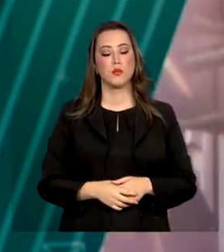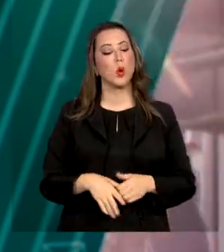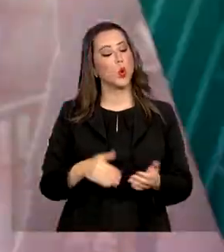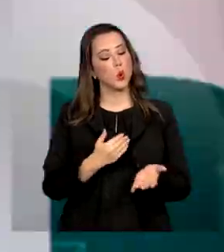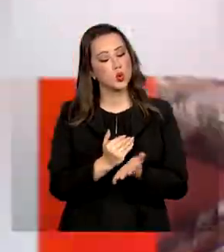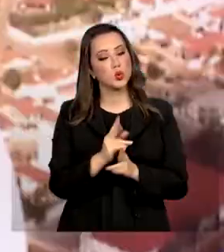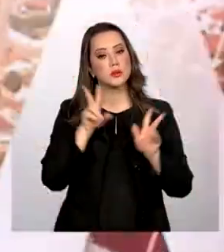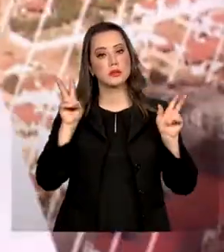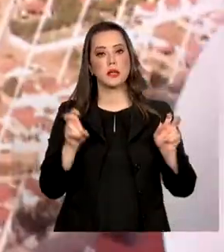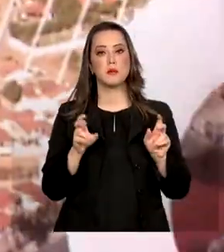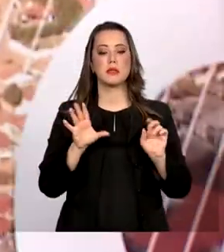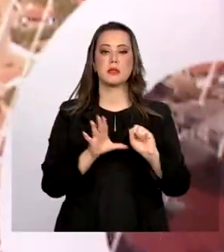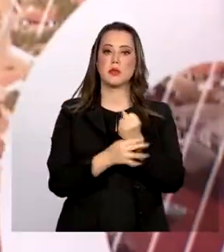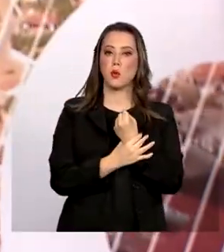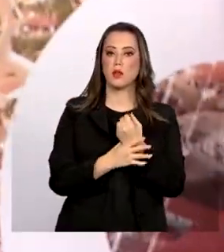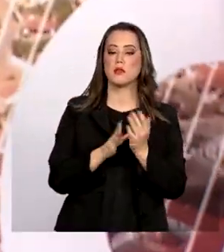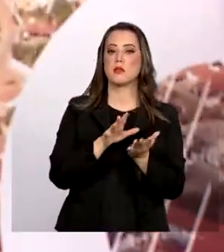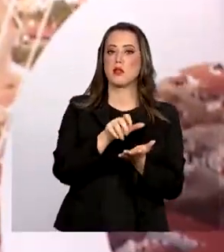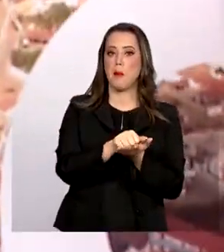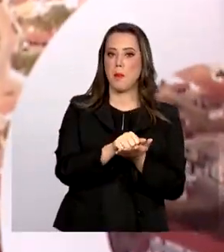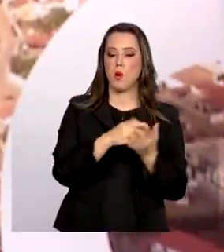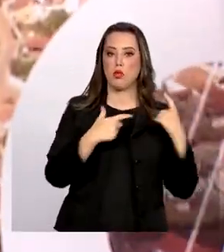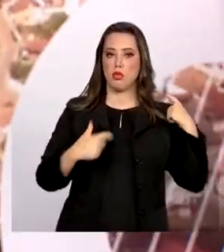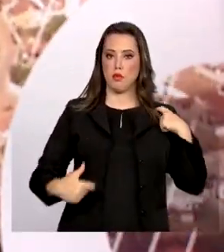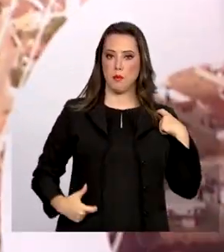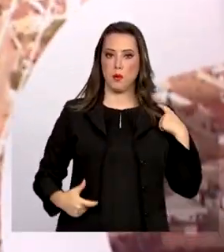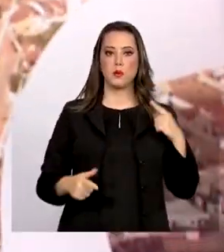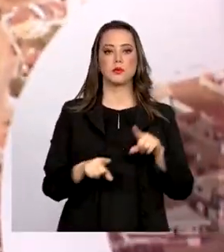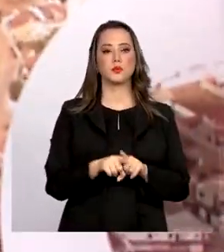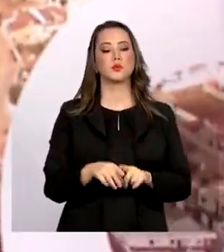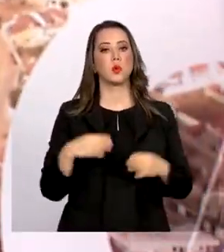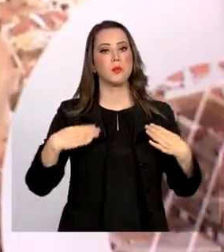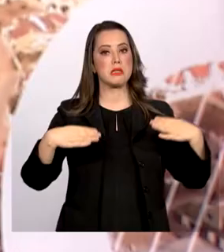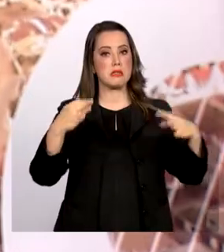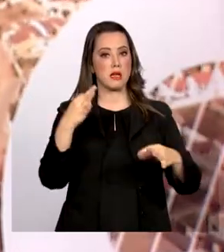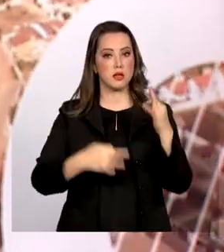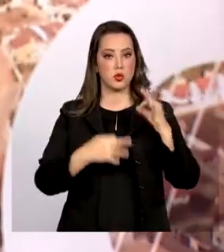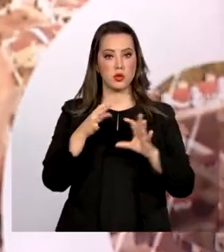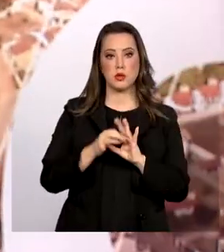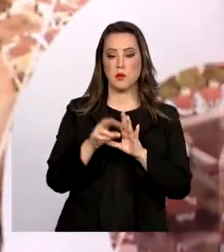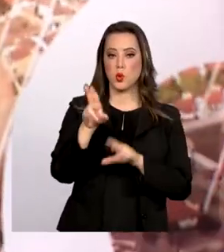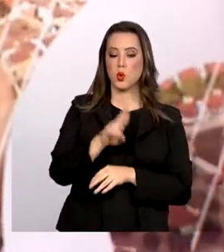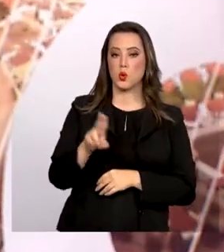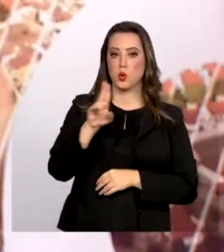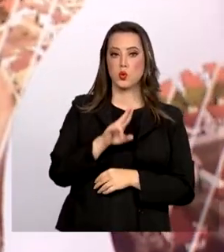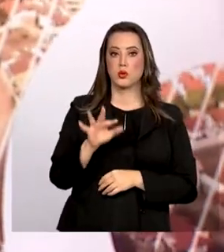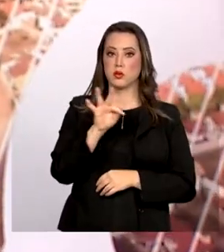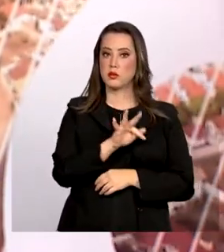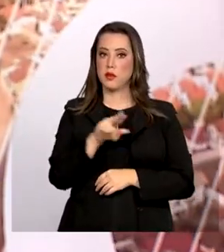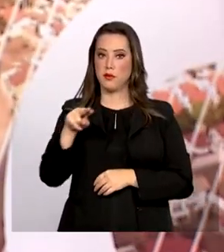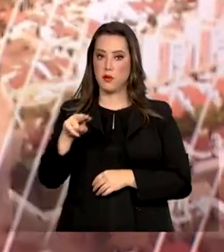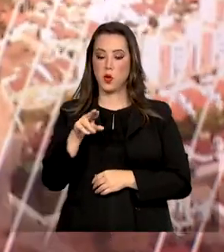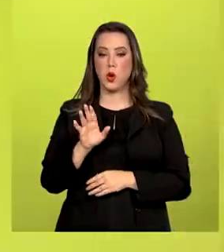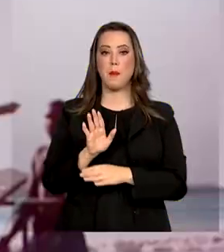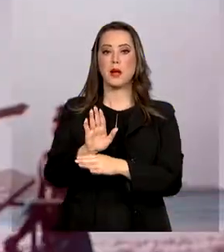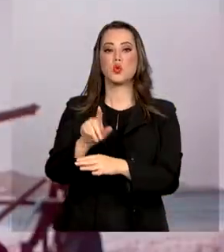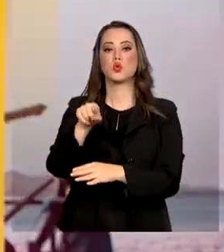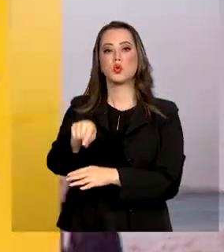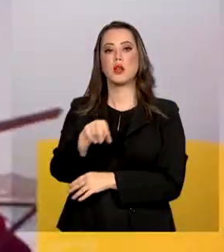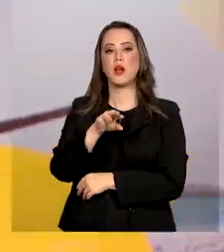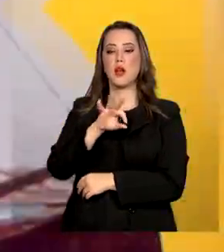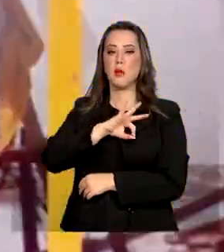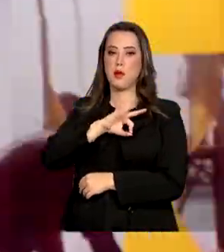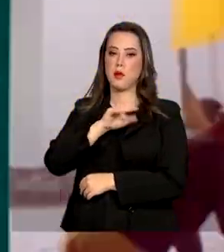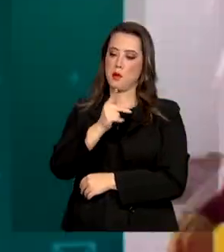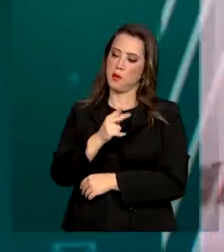a segurança na posse o Ministério da Justiça autorizou o uso da Força Nacional em apoio a Polícia Rodoviária Federal nas atividades